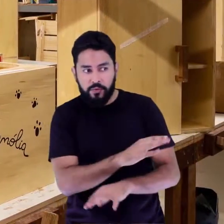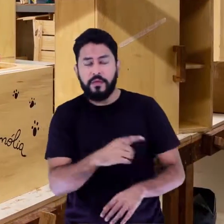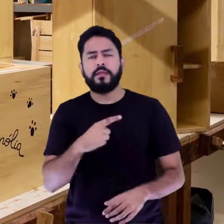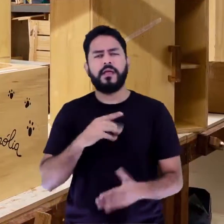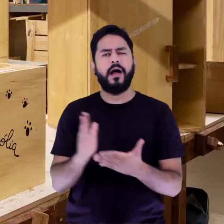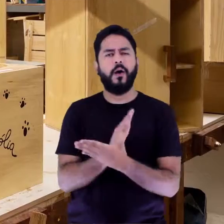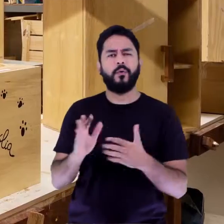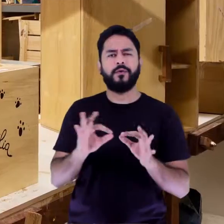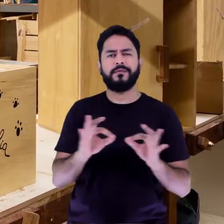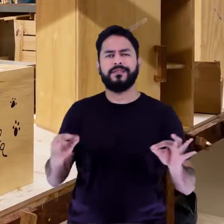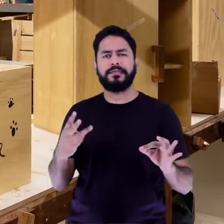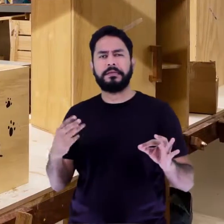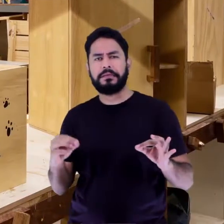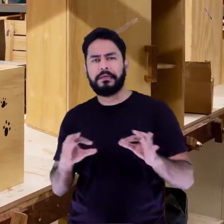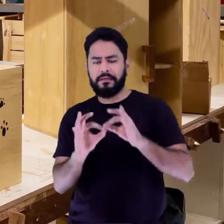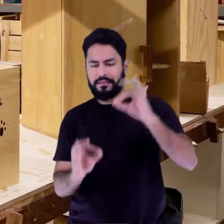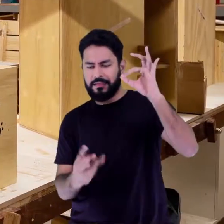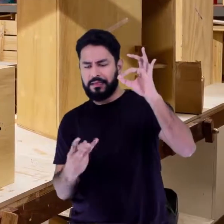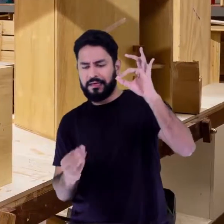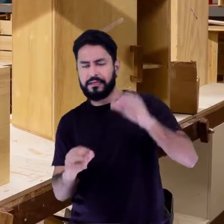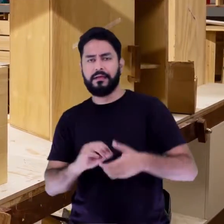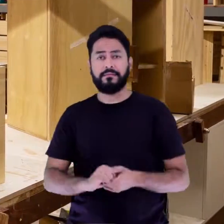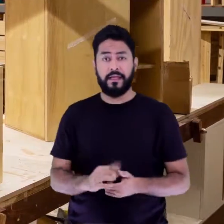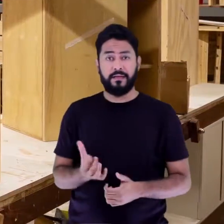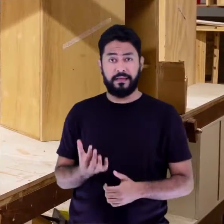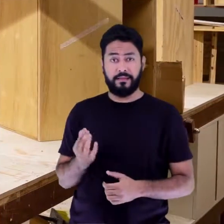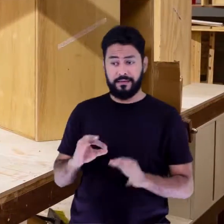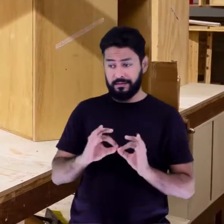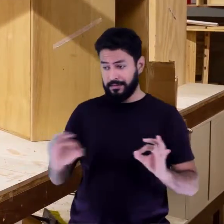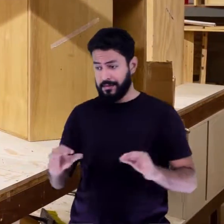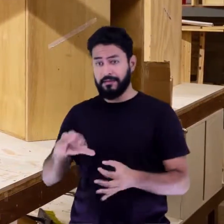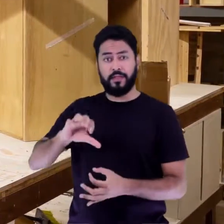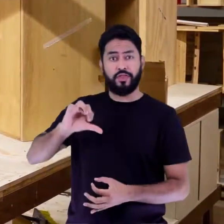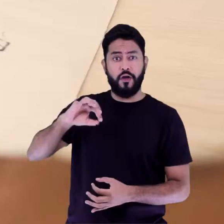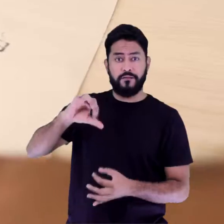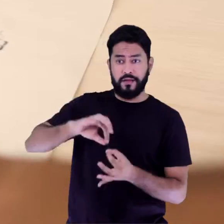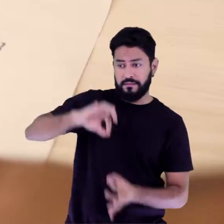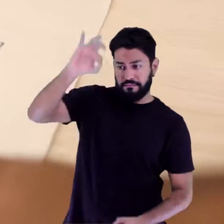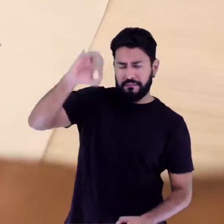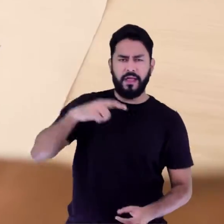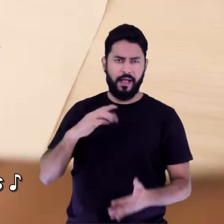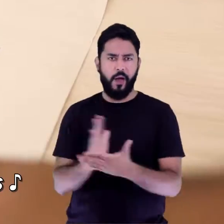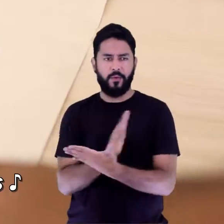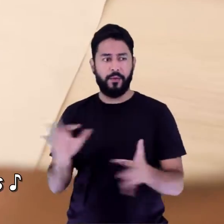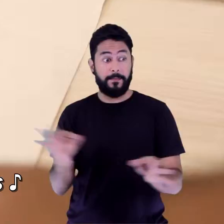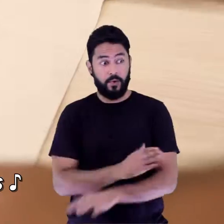tem objetos, vai desde 30 por 30 até 60 por 90.